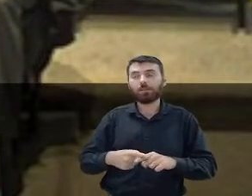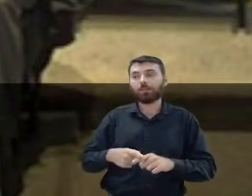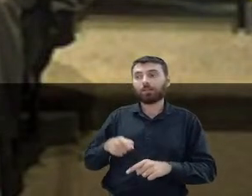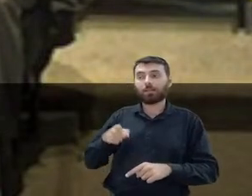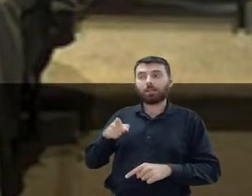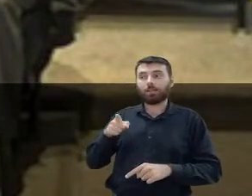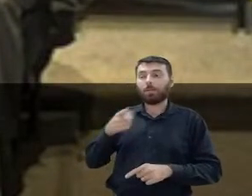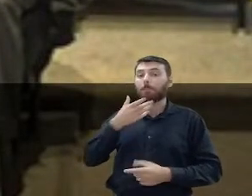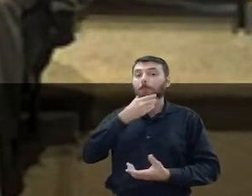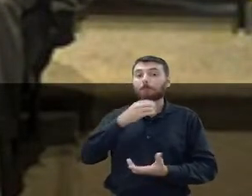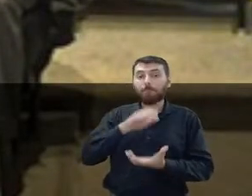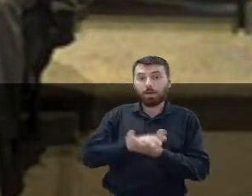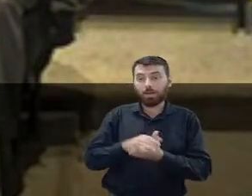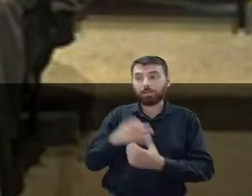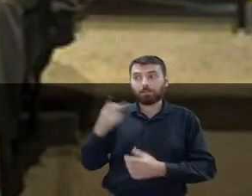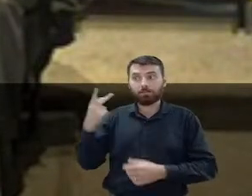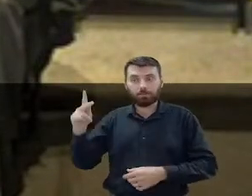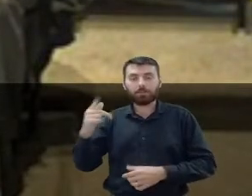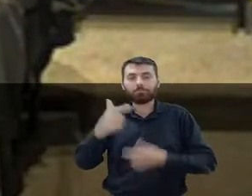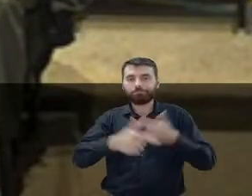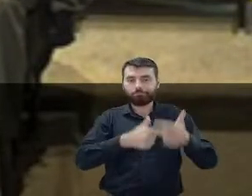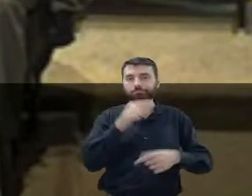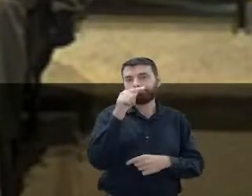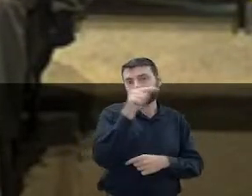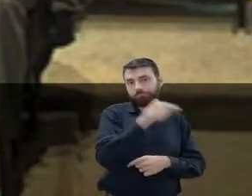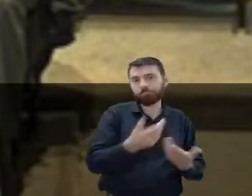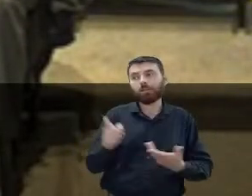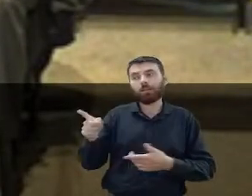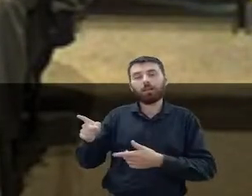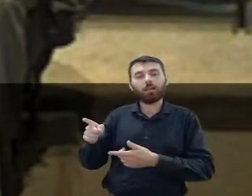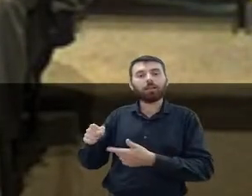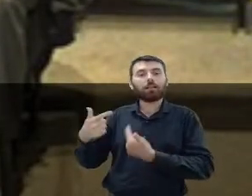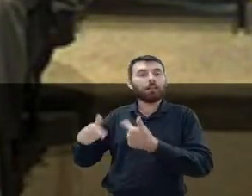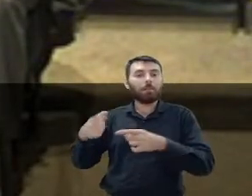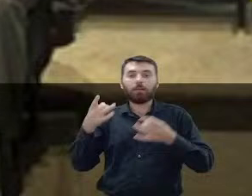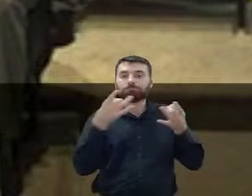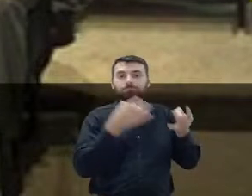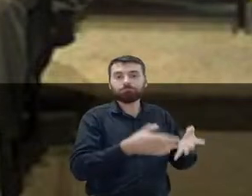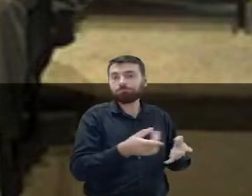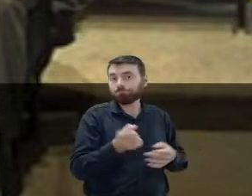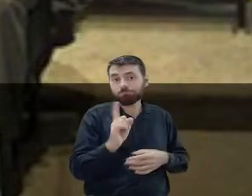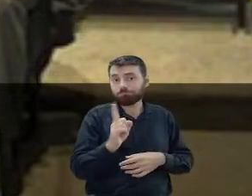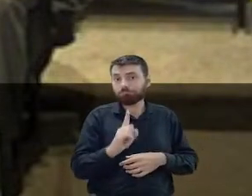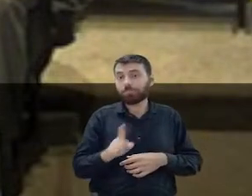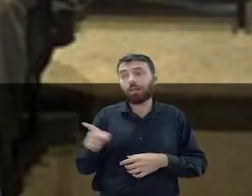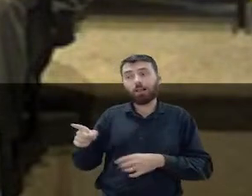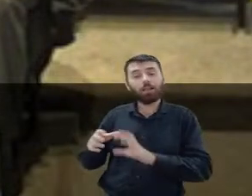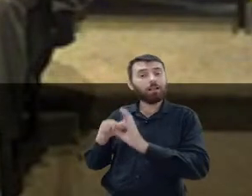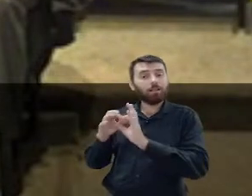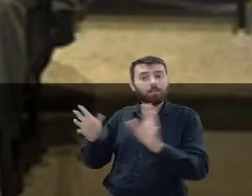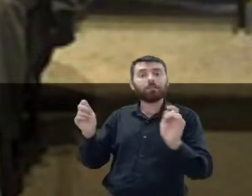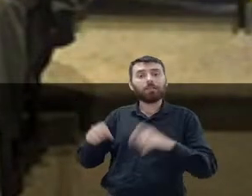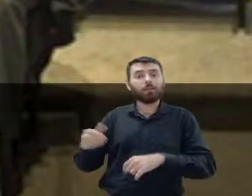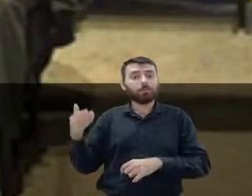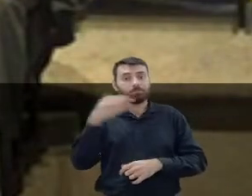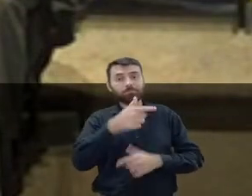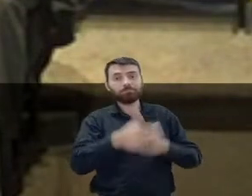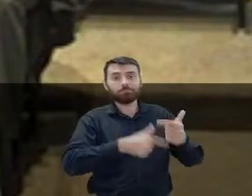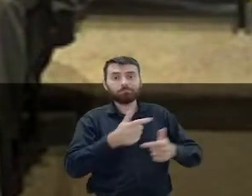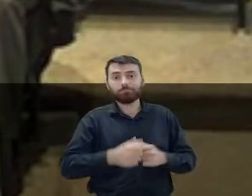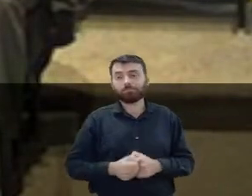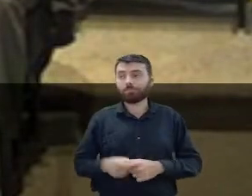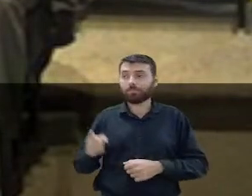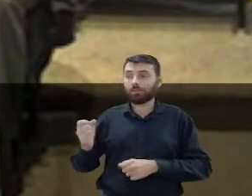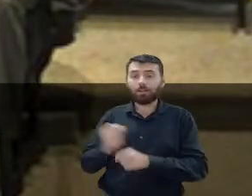ou seja, não notificou, então não tem como dar abandono de emprego. Então ela esteve à disposição. 3 anos e meio. Essa senhora tem 59 anos